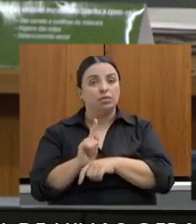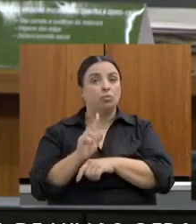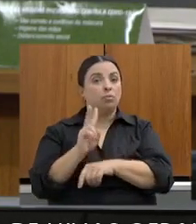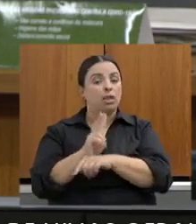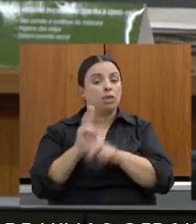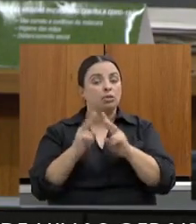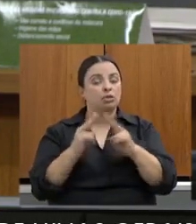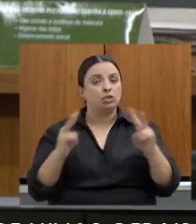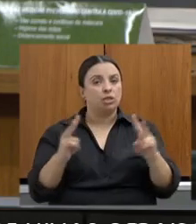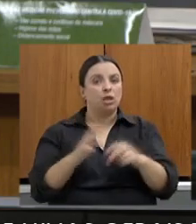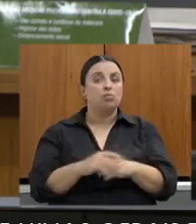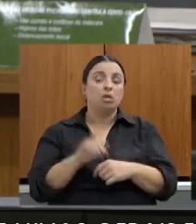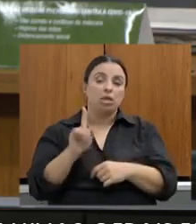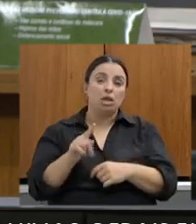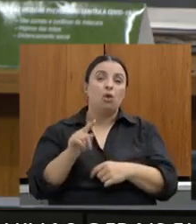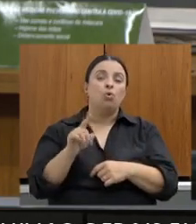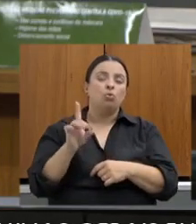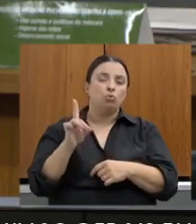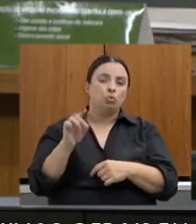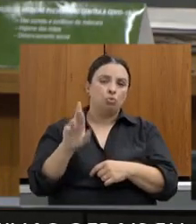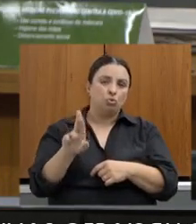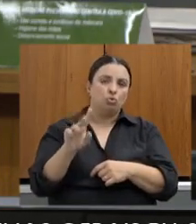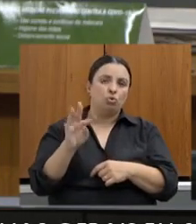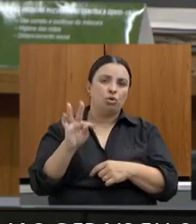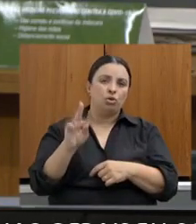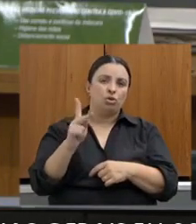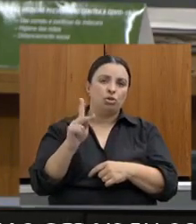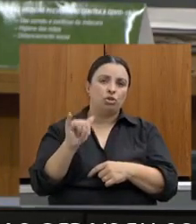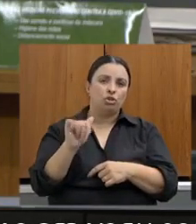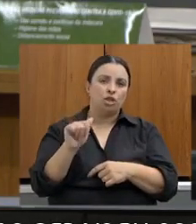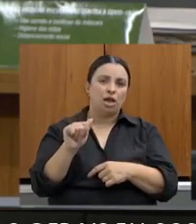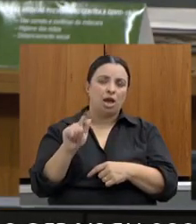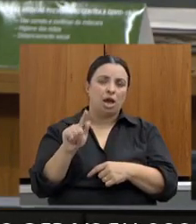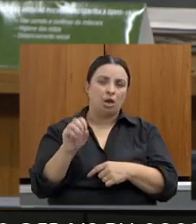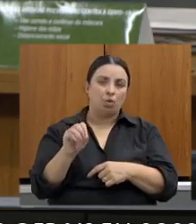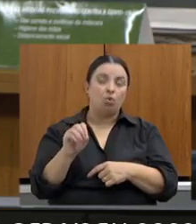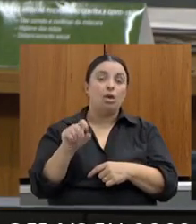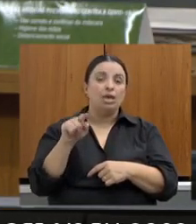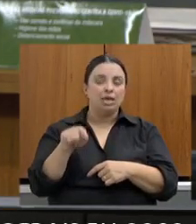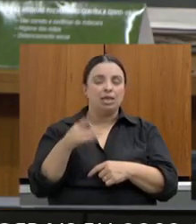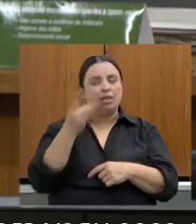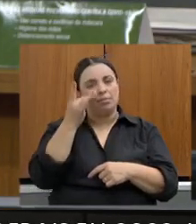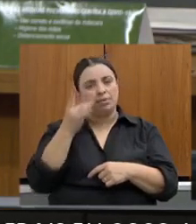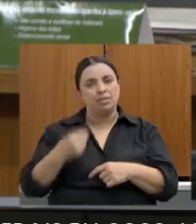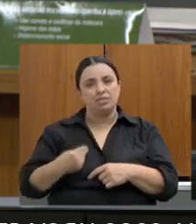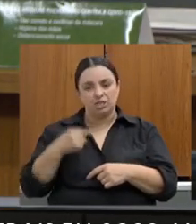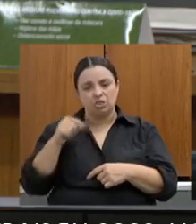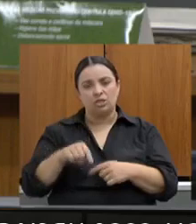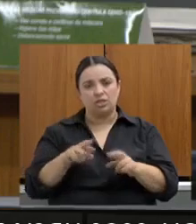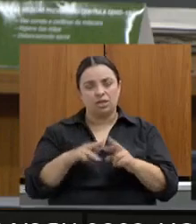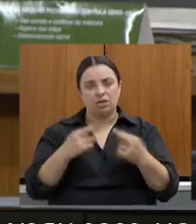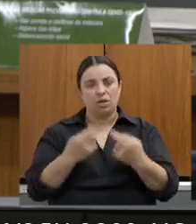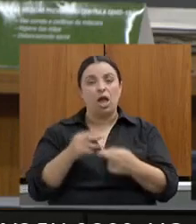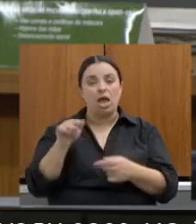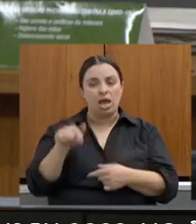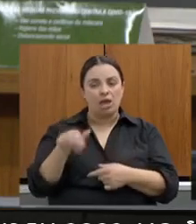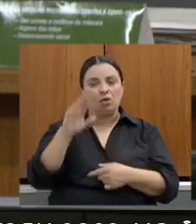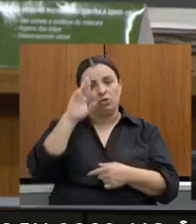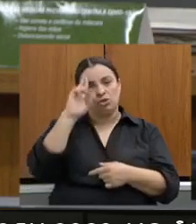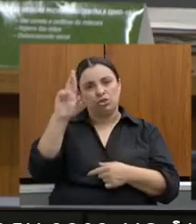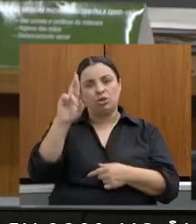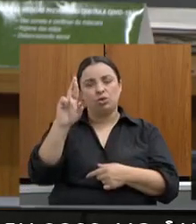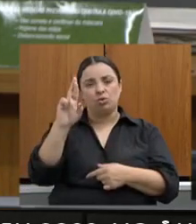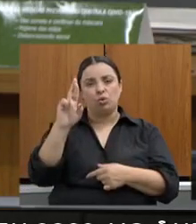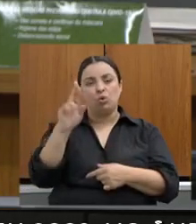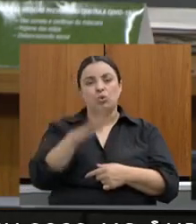caso aqui doutor Tiago que é um dos gerentes que inclusive está presente nessa reunião hoje o nosso diretor de inteligência